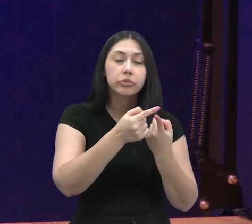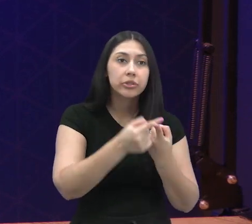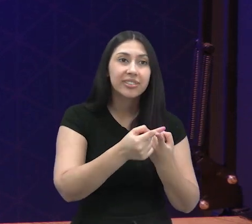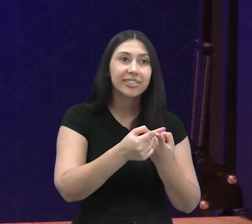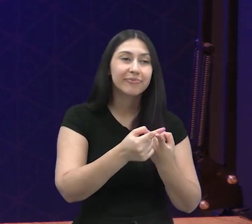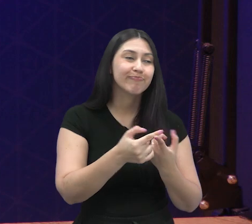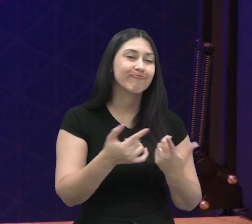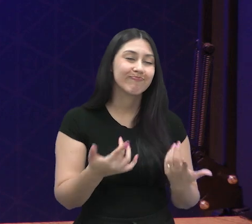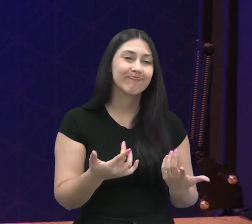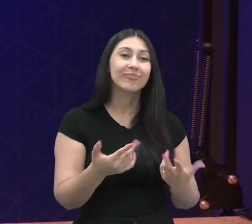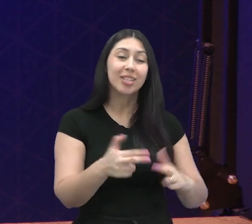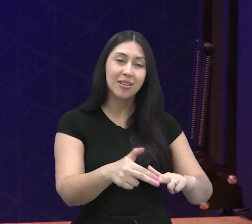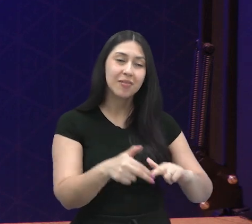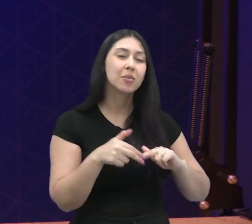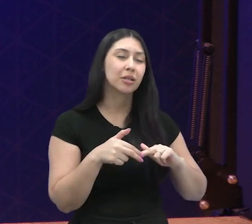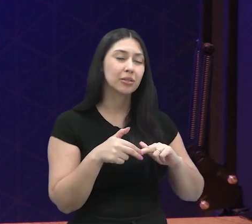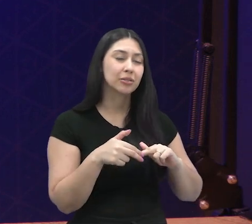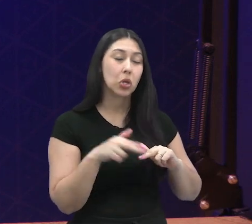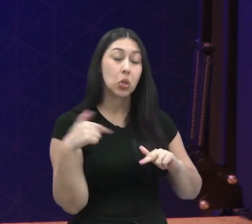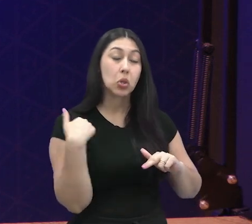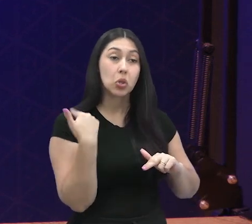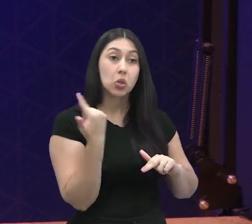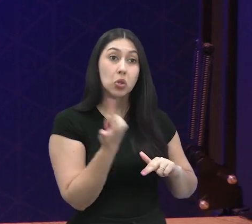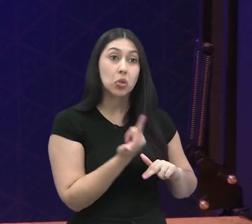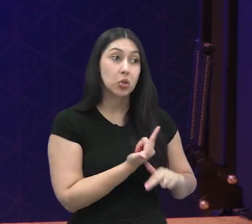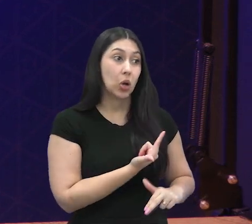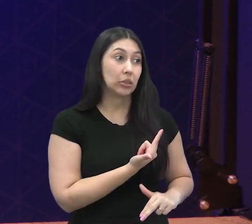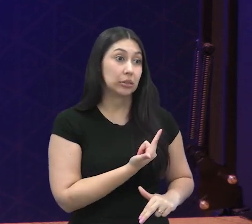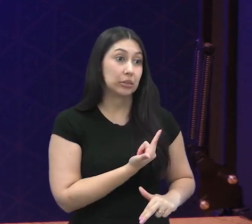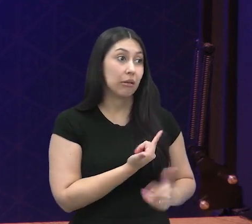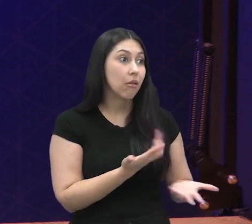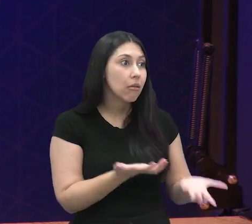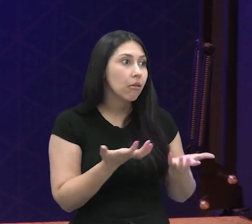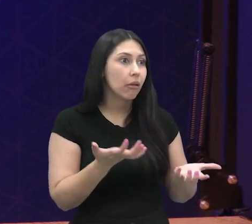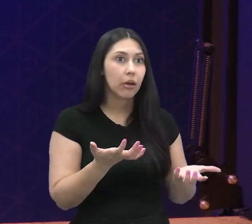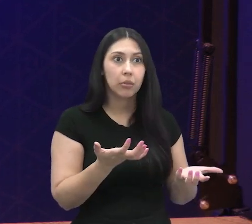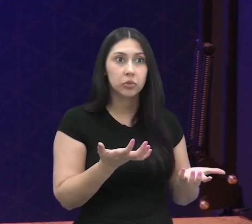informação? É justamente por isso, tá ligado ao nosso sistema